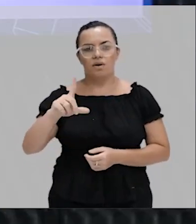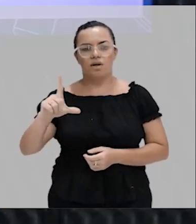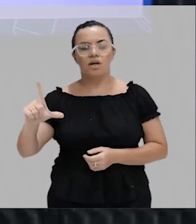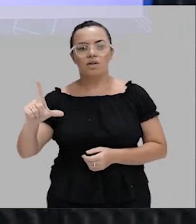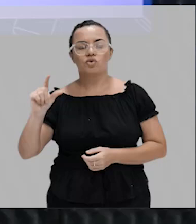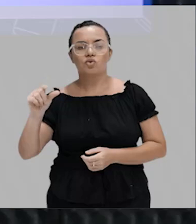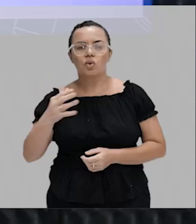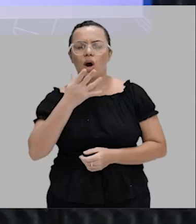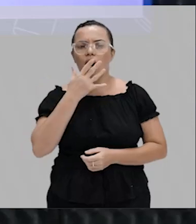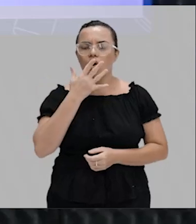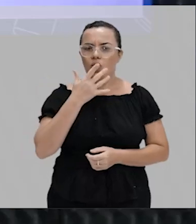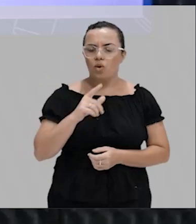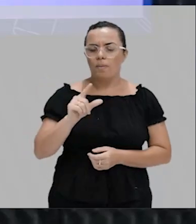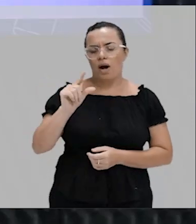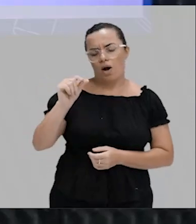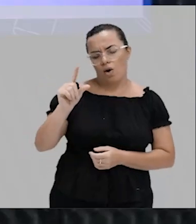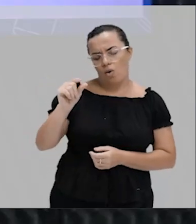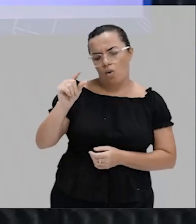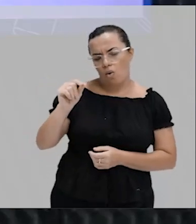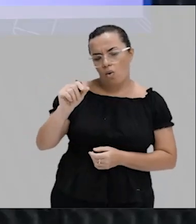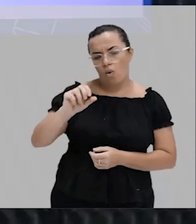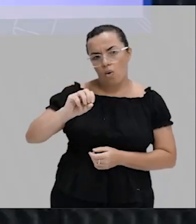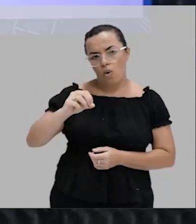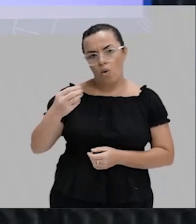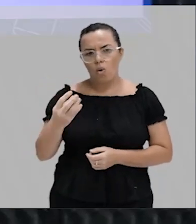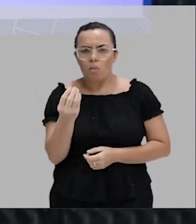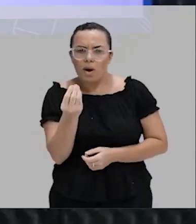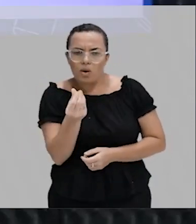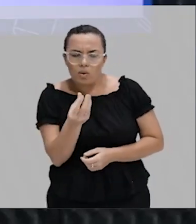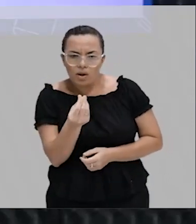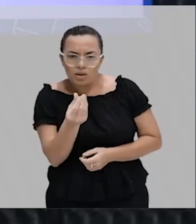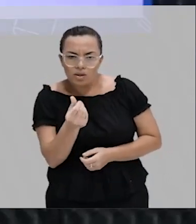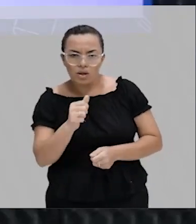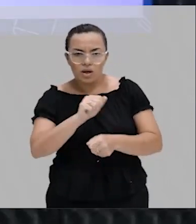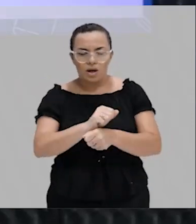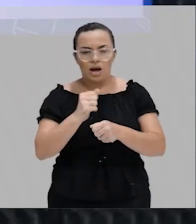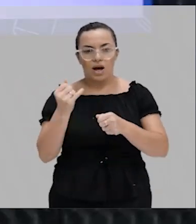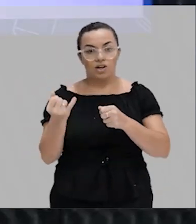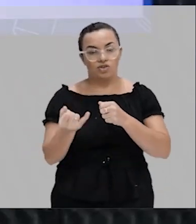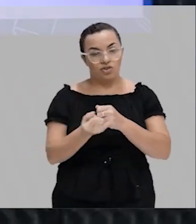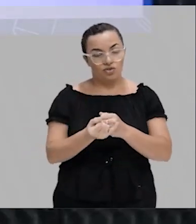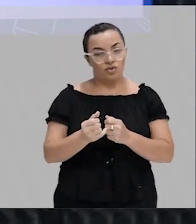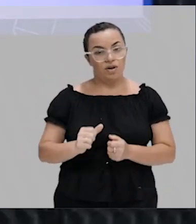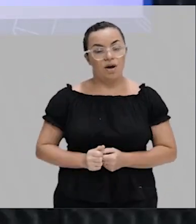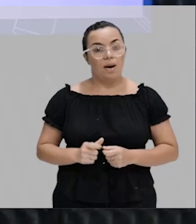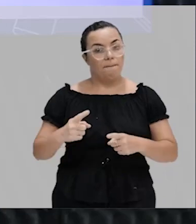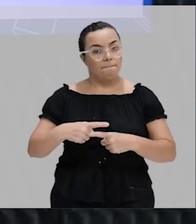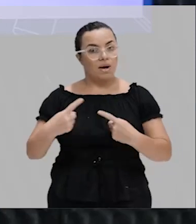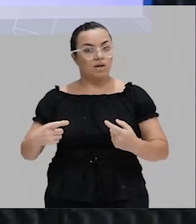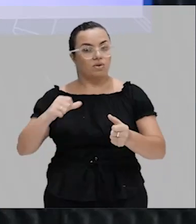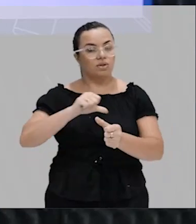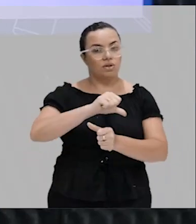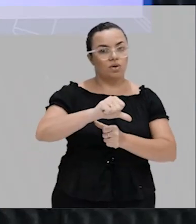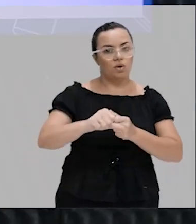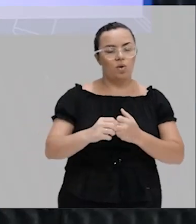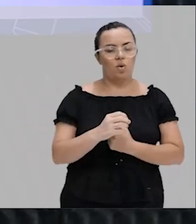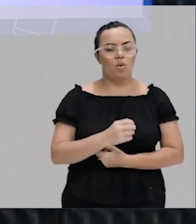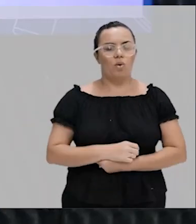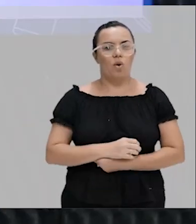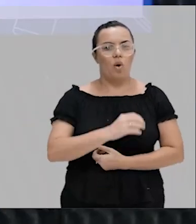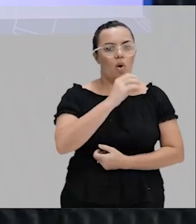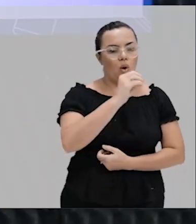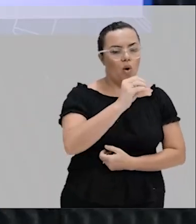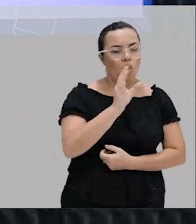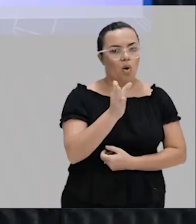cor, uma qualidade, ou seja, um adjetivo. Mas quando eu digo o azul é a minha cor favorita, deixa de ser